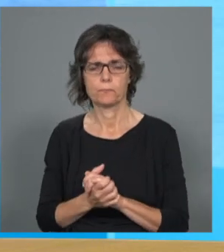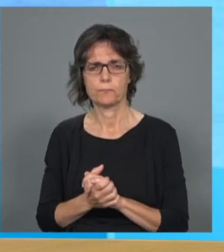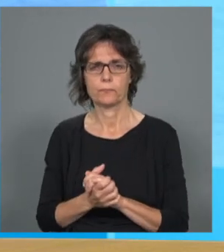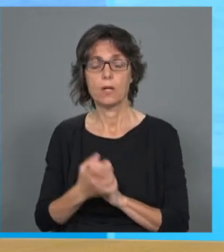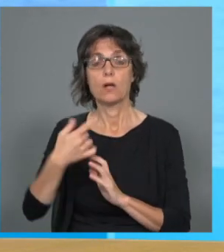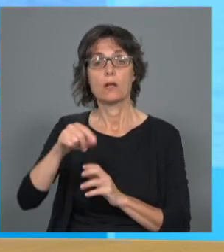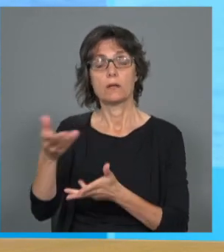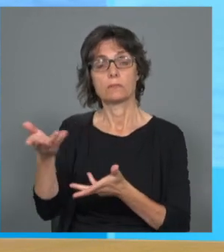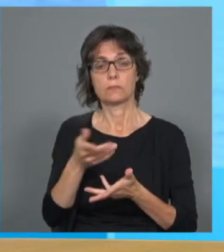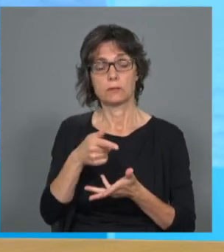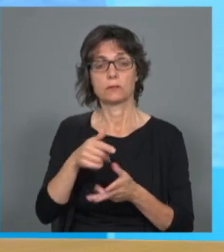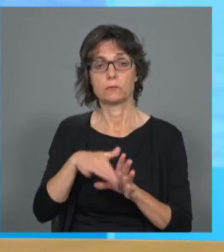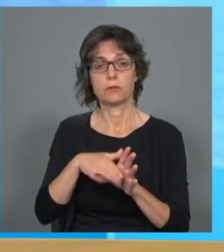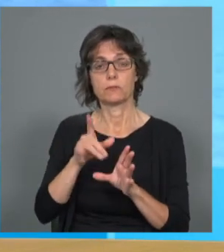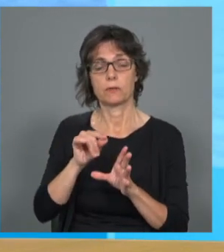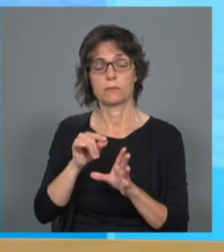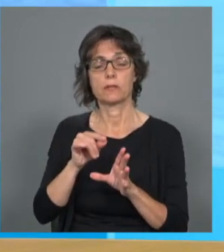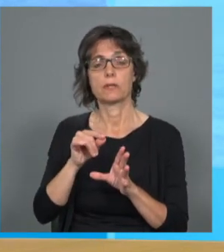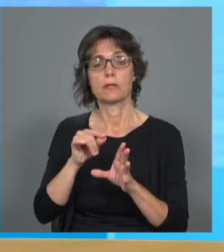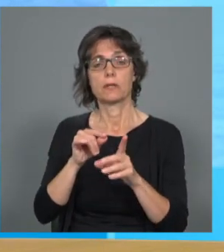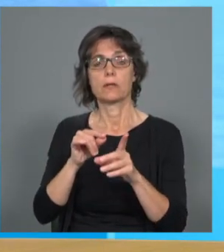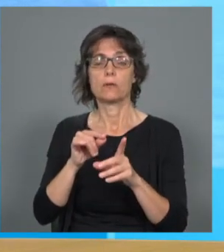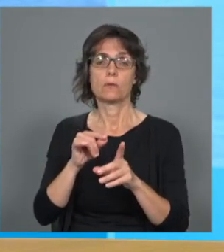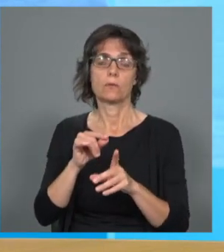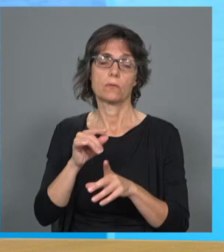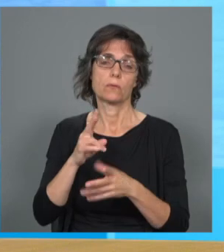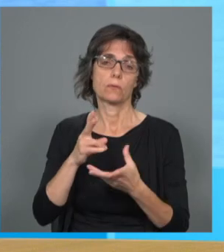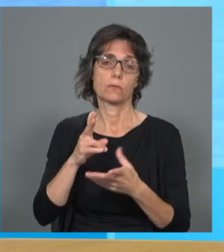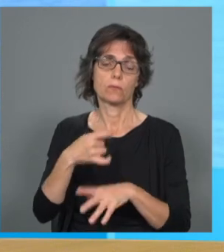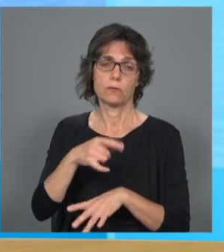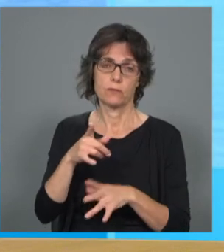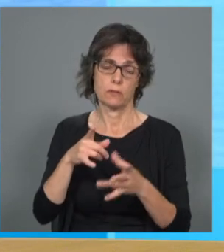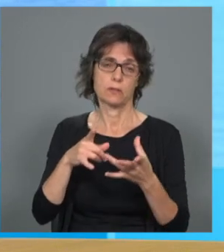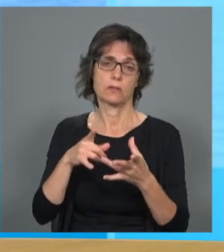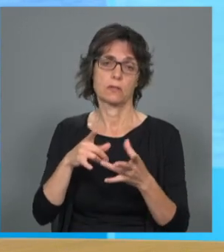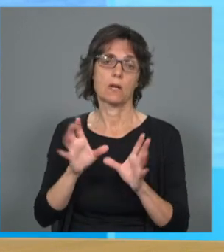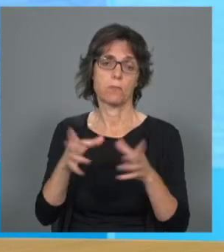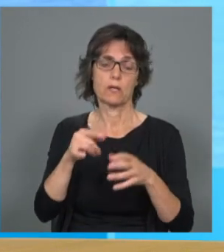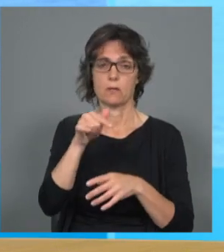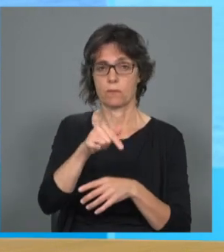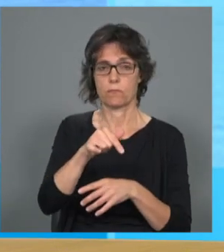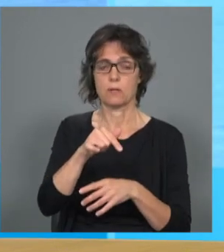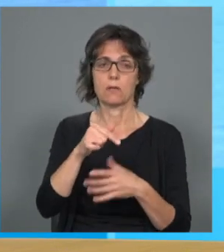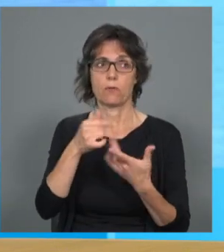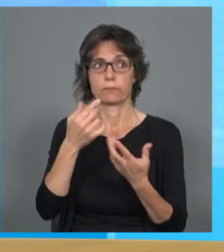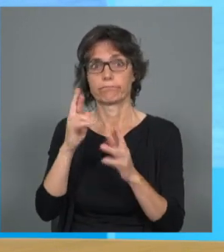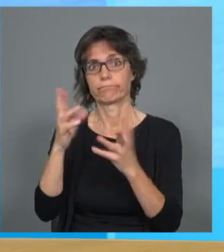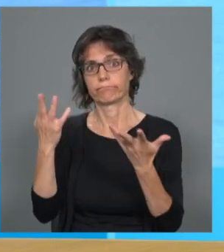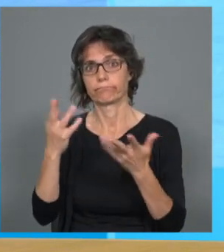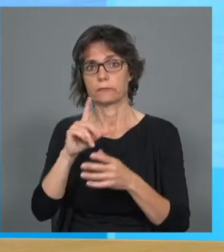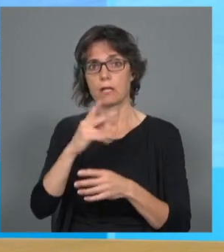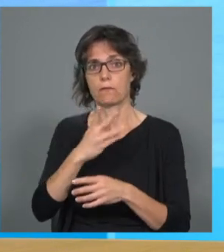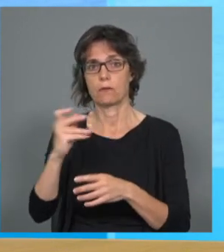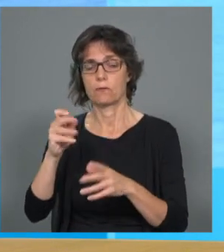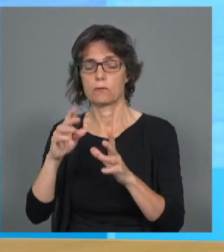connosco o Sr. D. João Lavrador, o Presidente da Comissão, e estamos com esperança e com a expectativa de que seja um